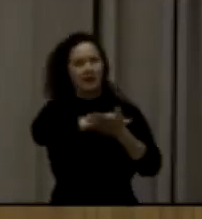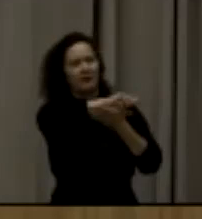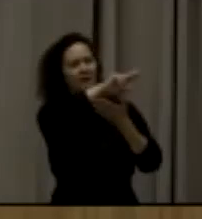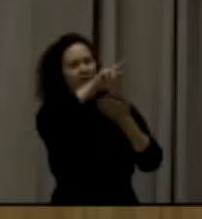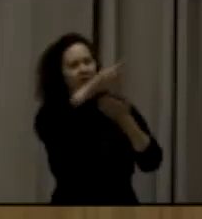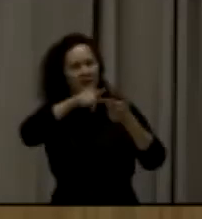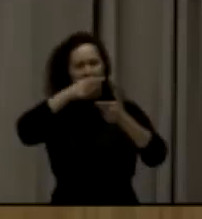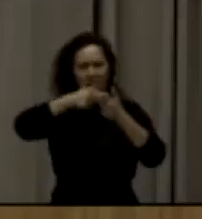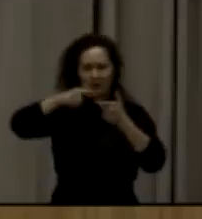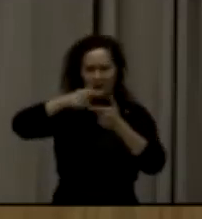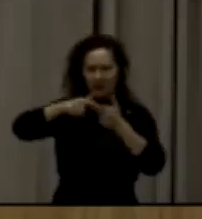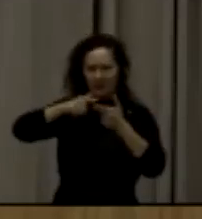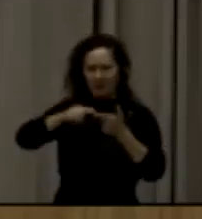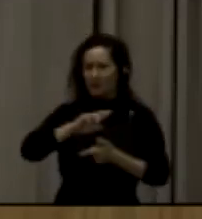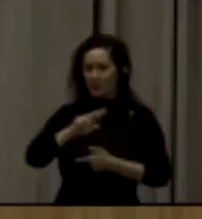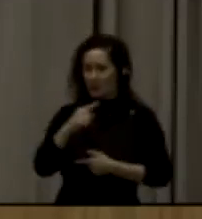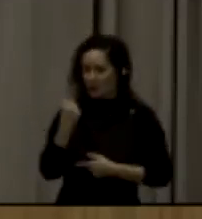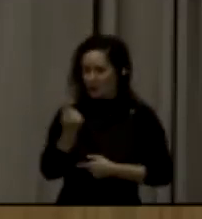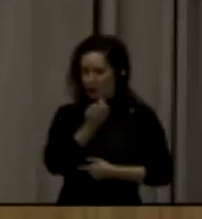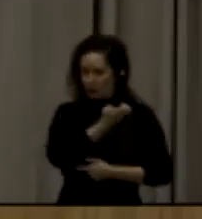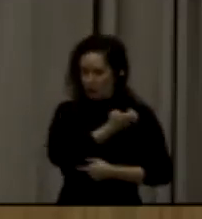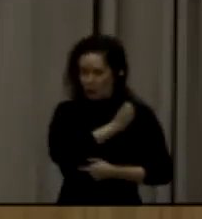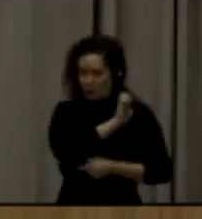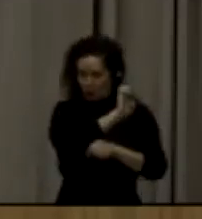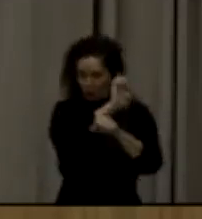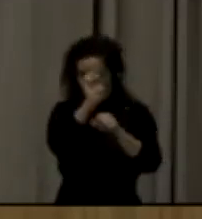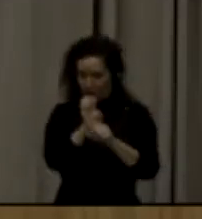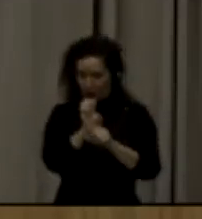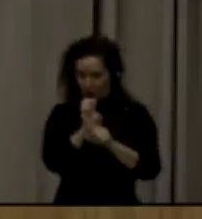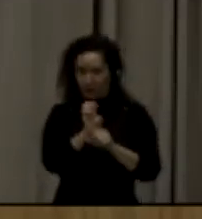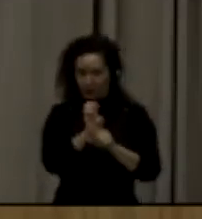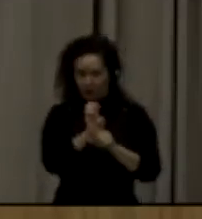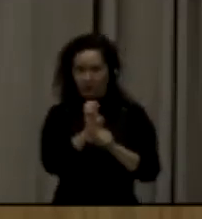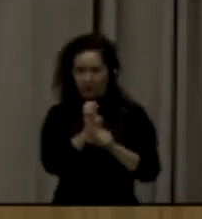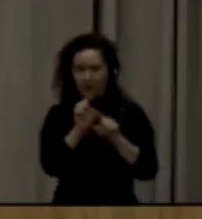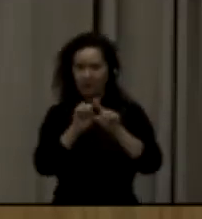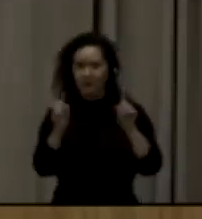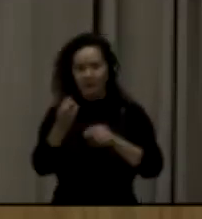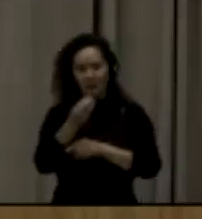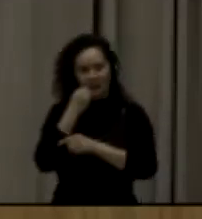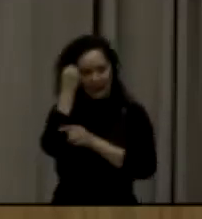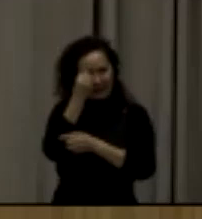muitos fatores, não somente por ser um Estado vertical, mas também pelas